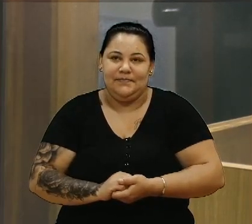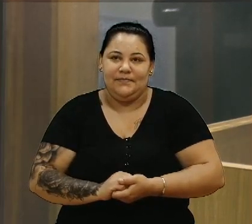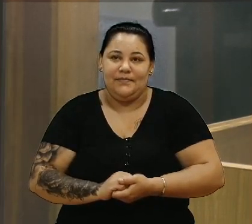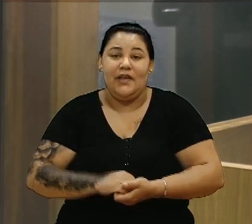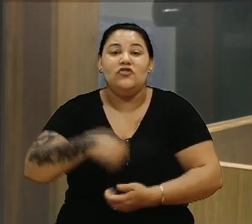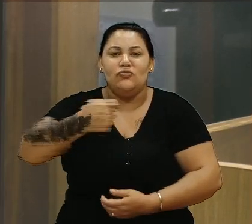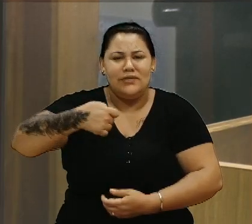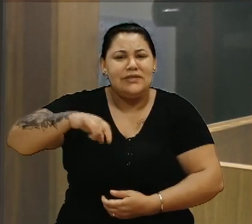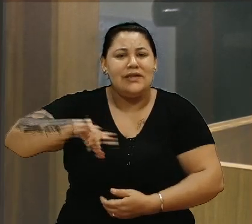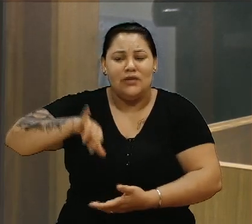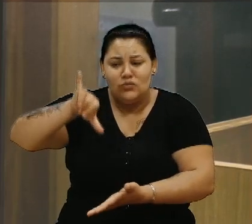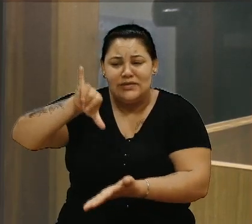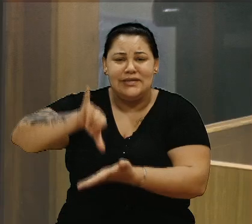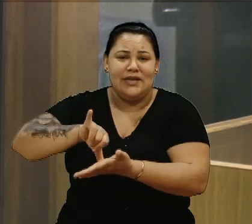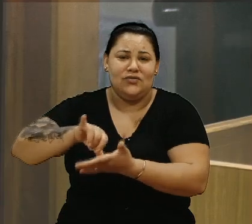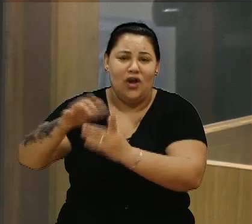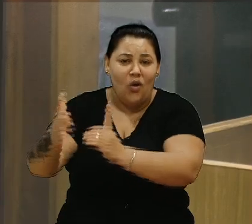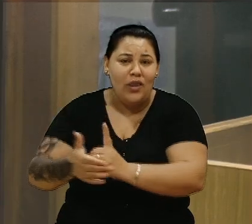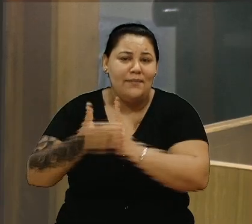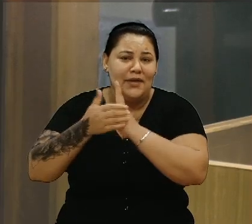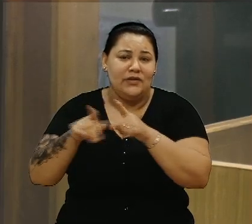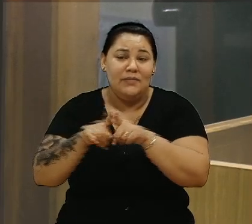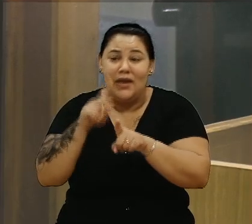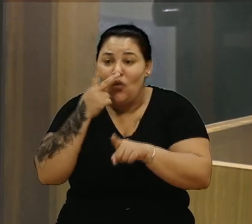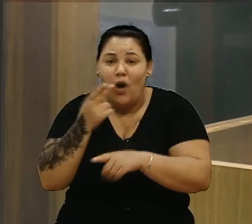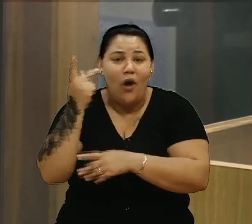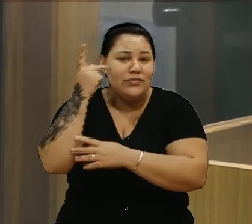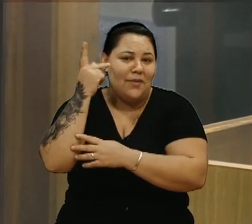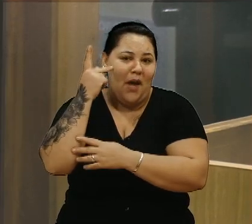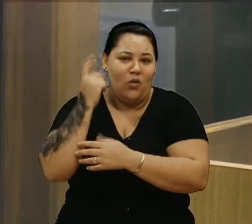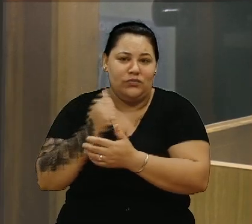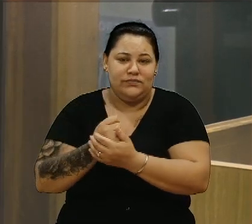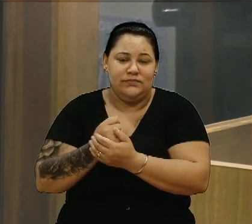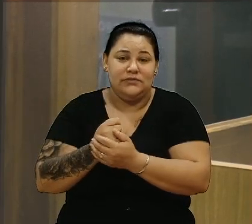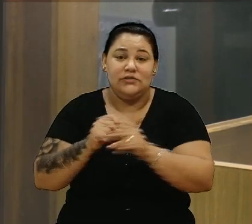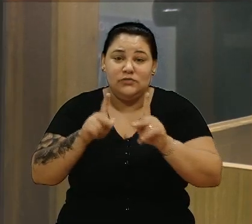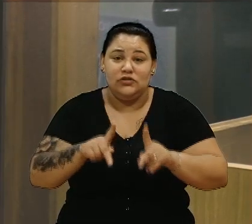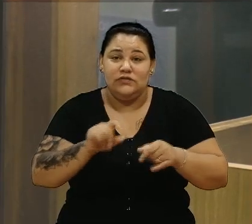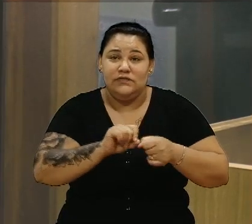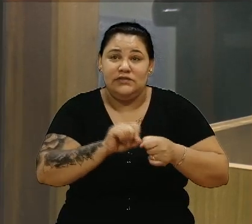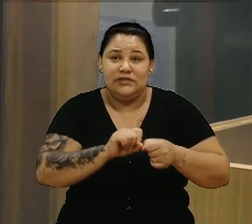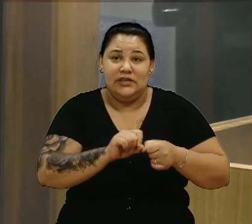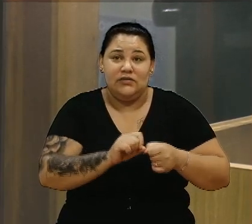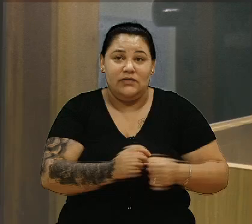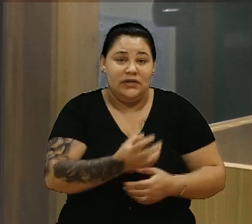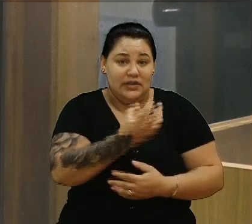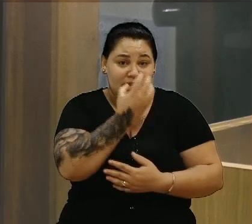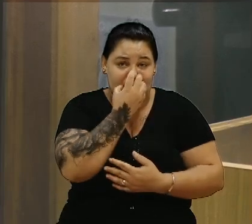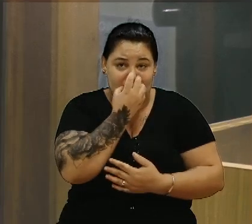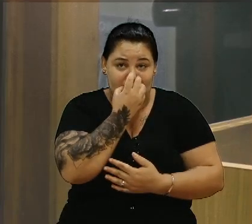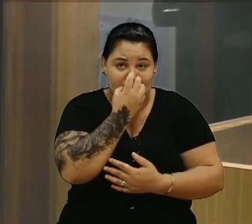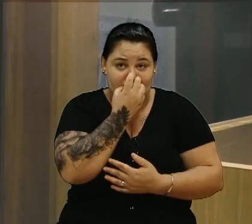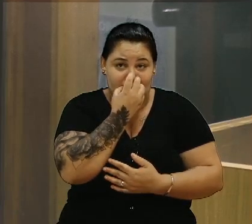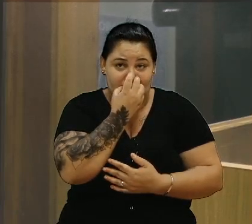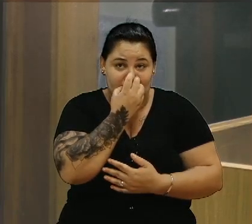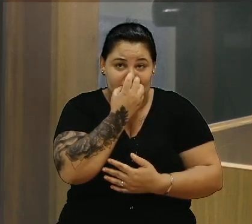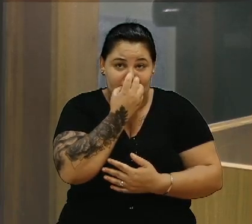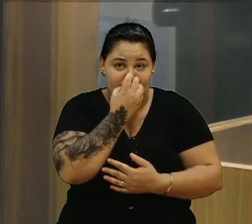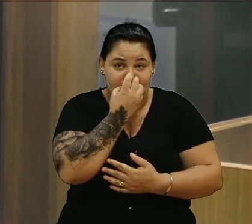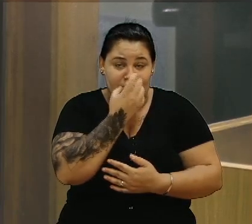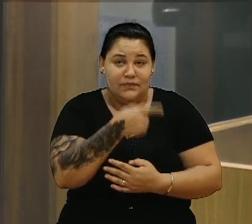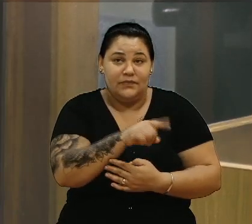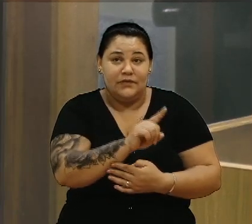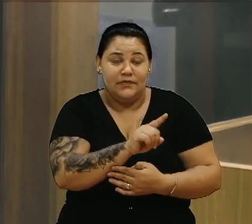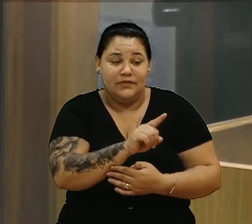ter um grande centro de acolhimento, como fizeram em São Paulo, onde eles fizeram um canil para as pessoas em situação de rua ficarem mais à vontade de ir para o lugar, onde